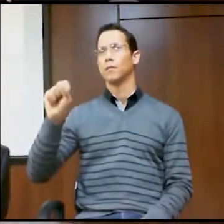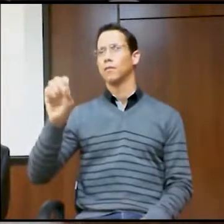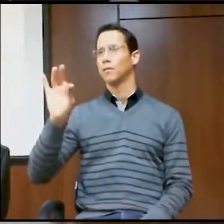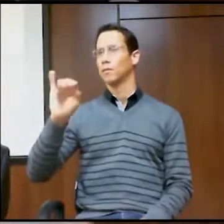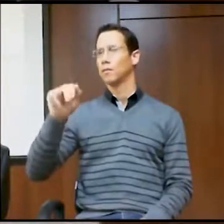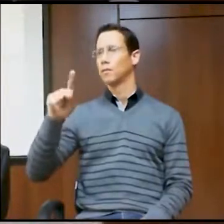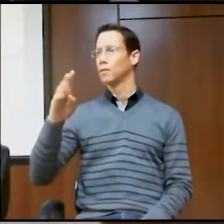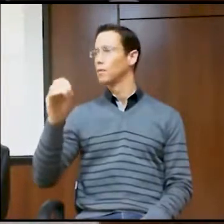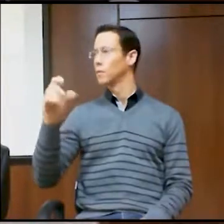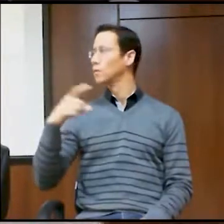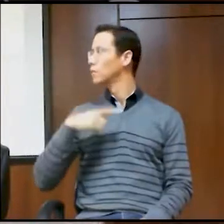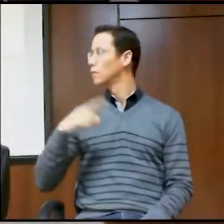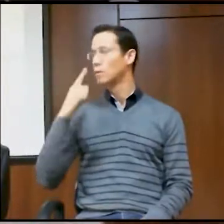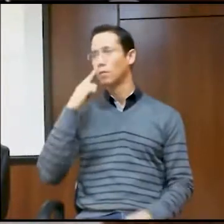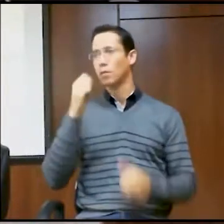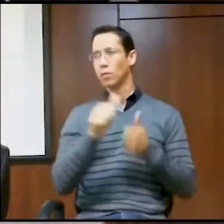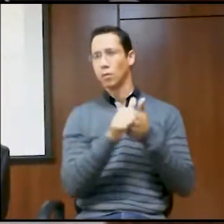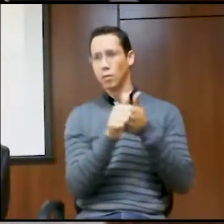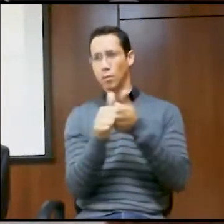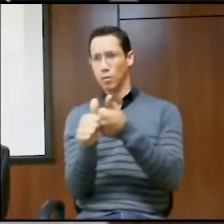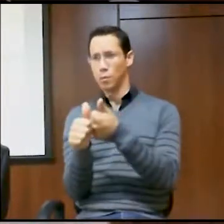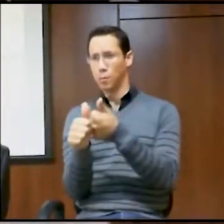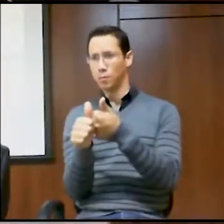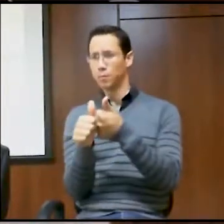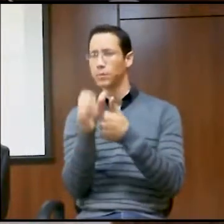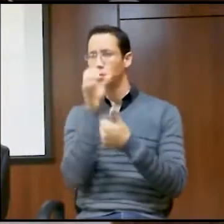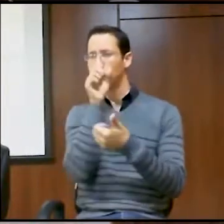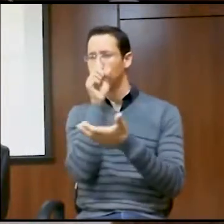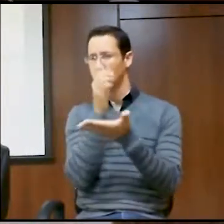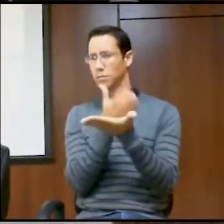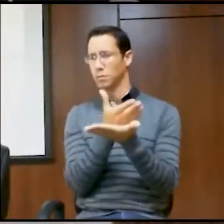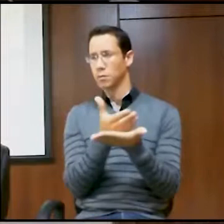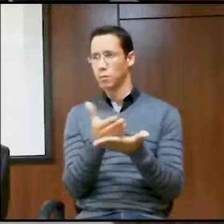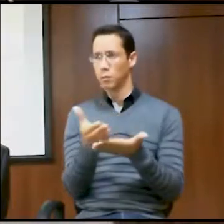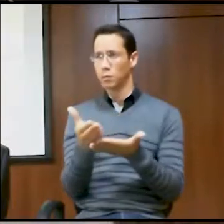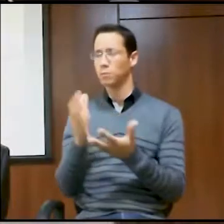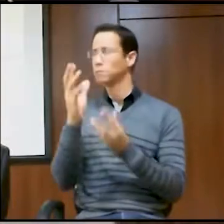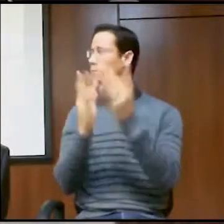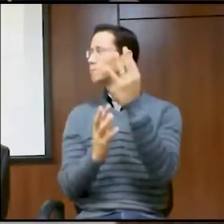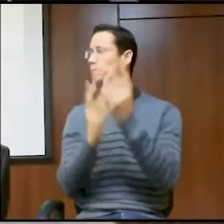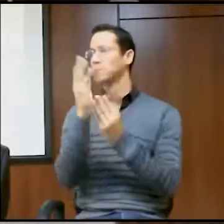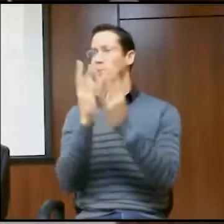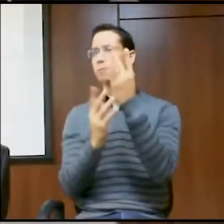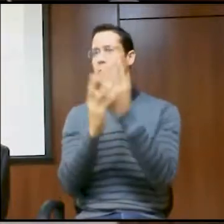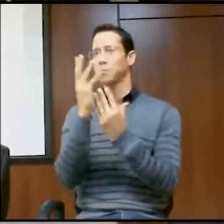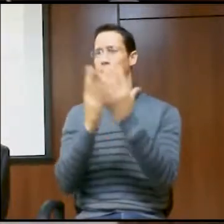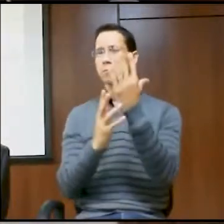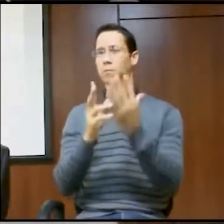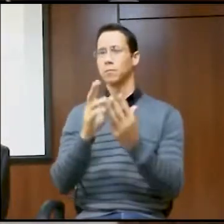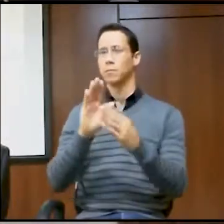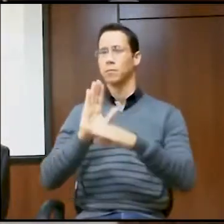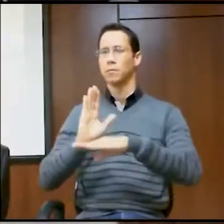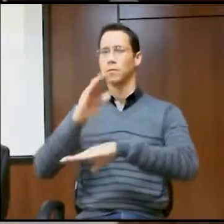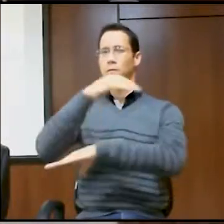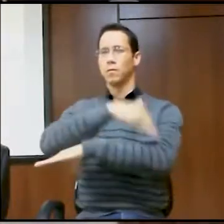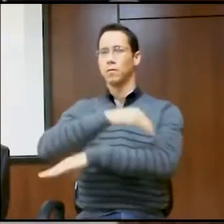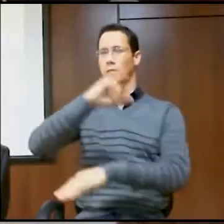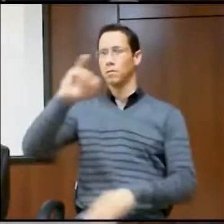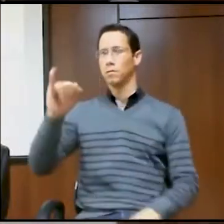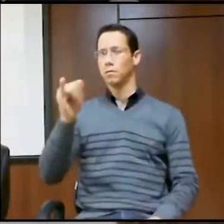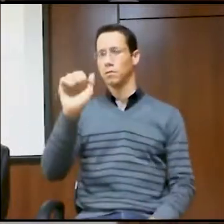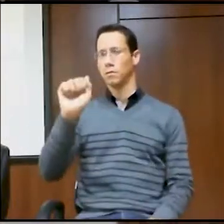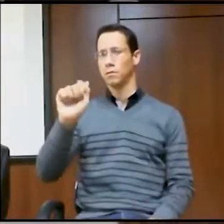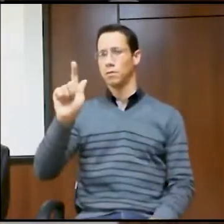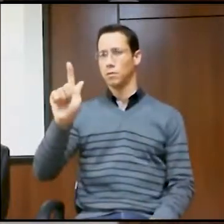Moradia, que está acompanhando a situação desde sábado, né, do incêndio sob o viaduto do Jaguaré, né, onde cerca